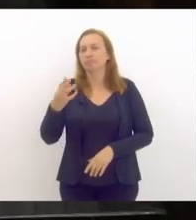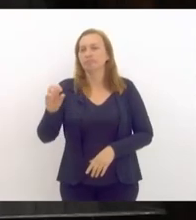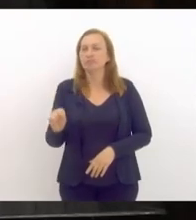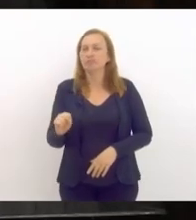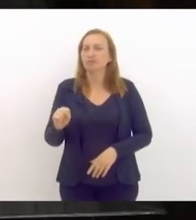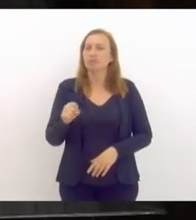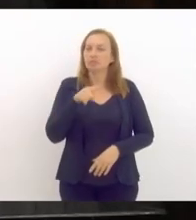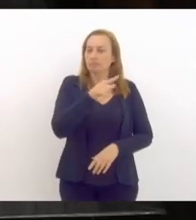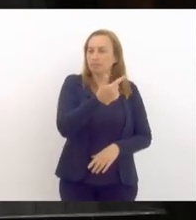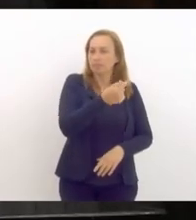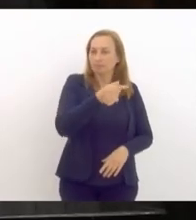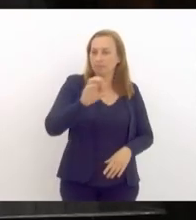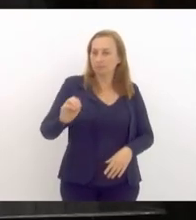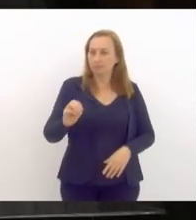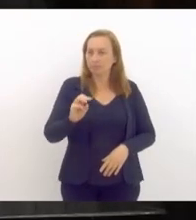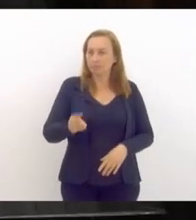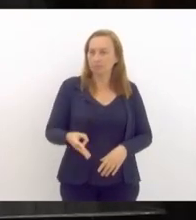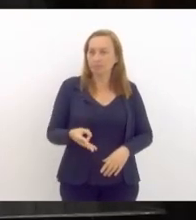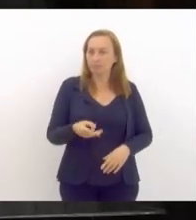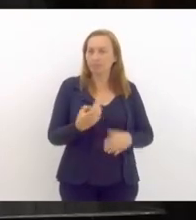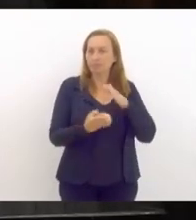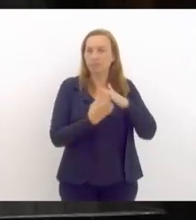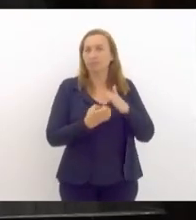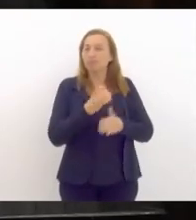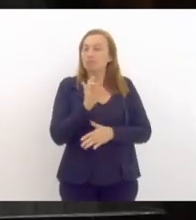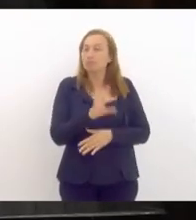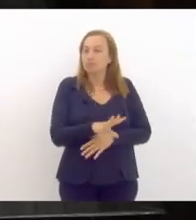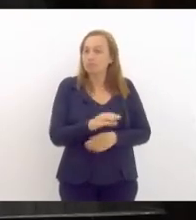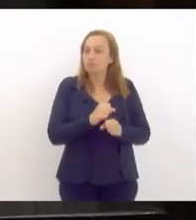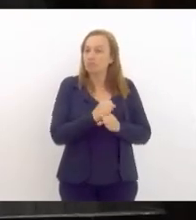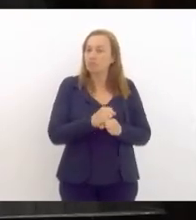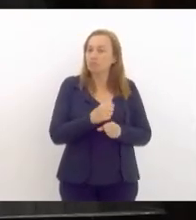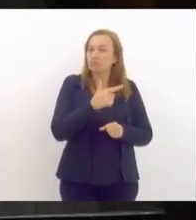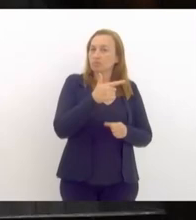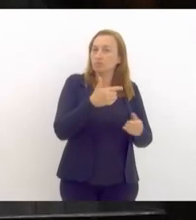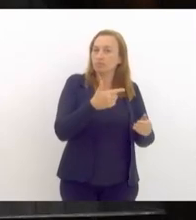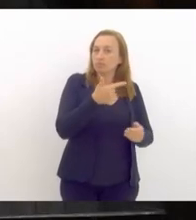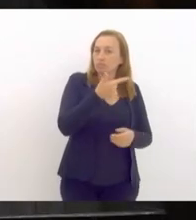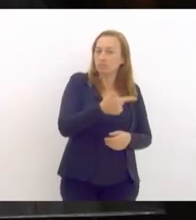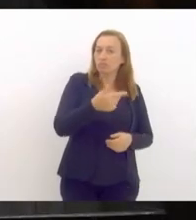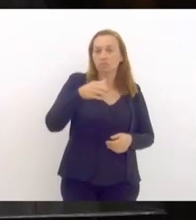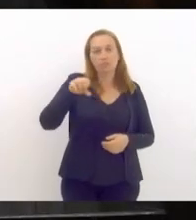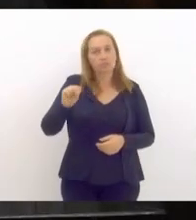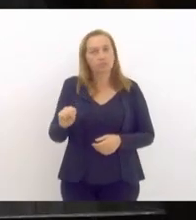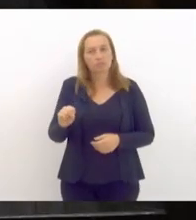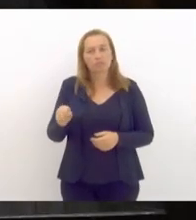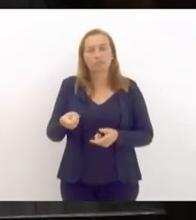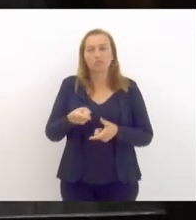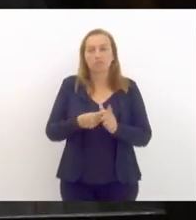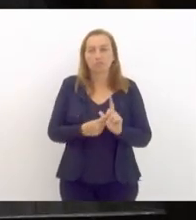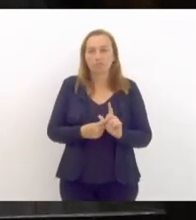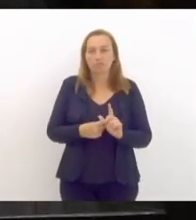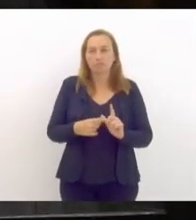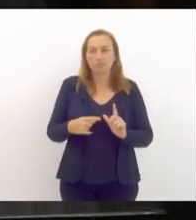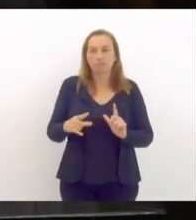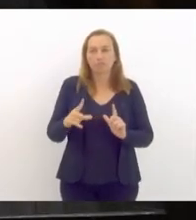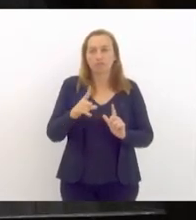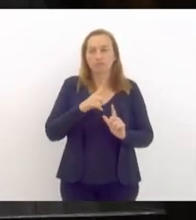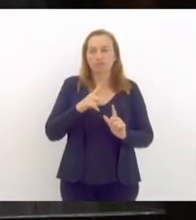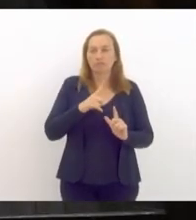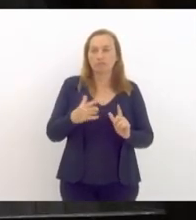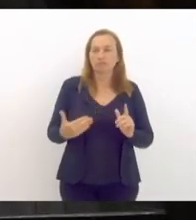mas 700 milhões é só até o ano 2018 a dívida que a barca diz que tem até 2018